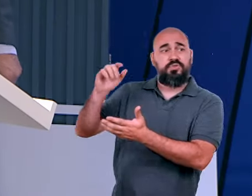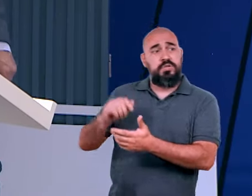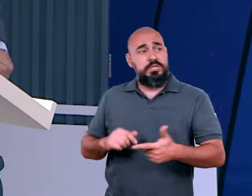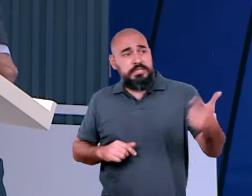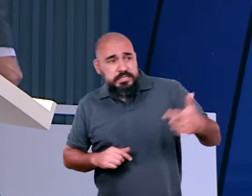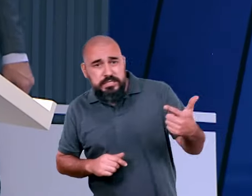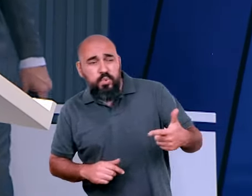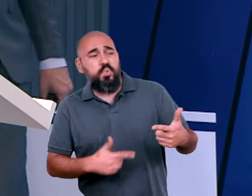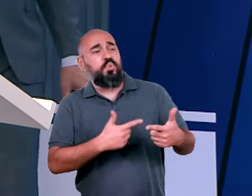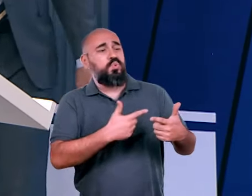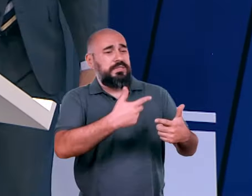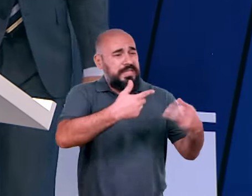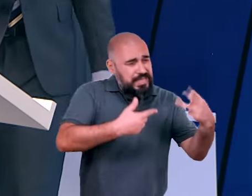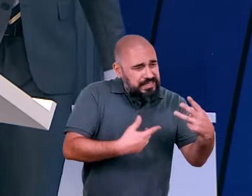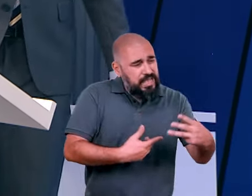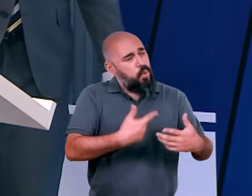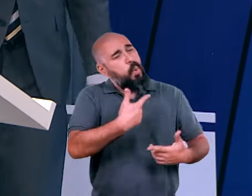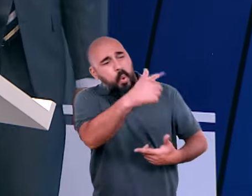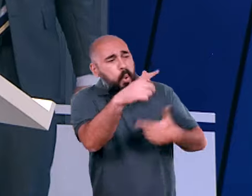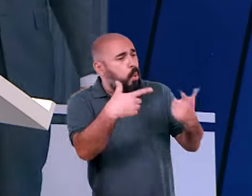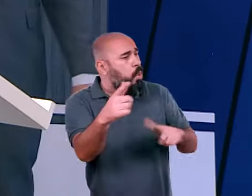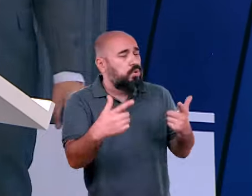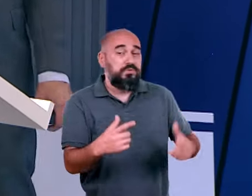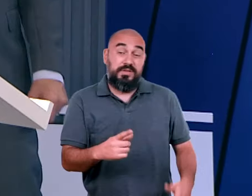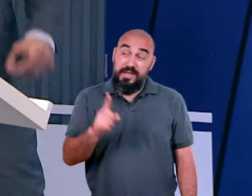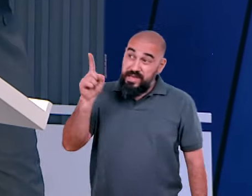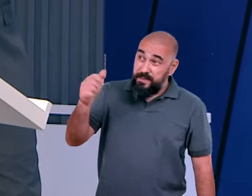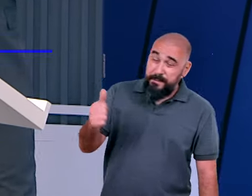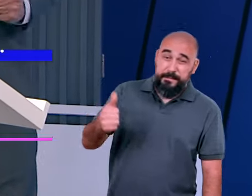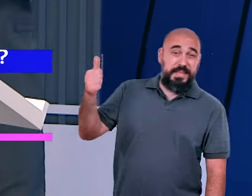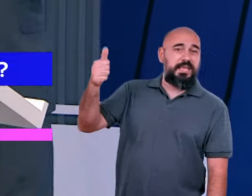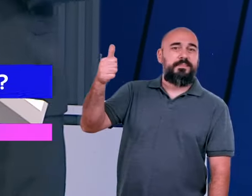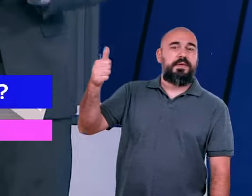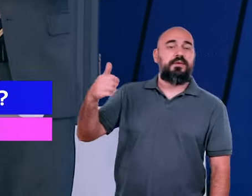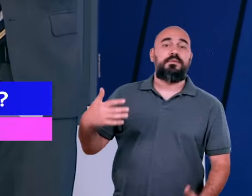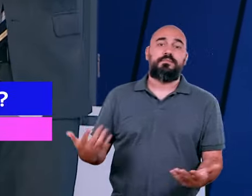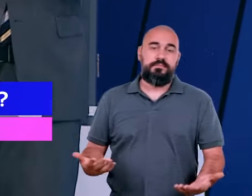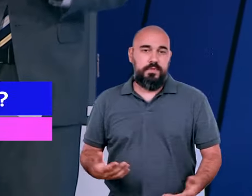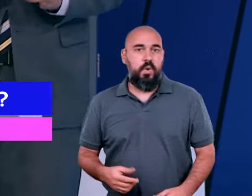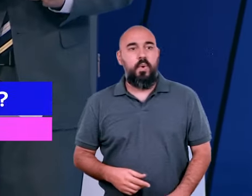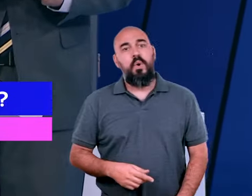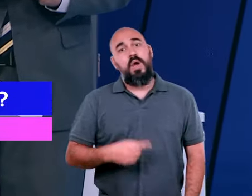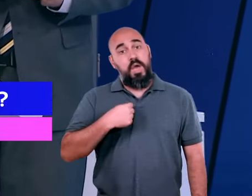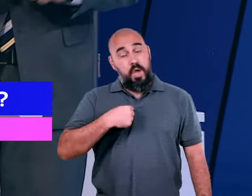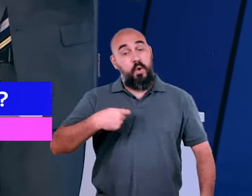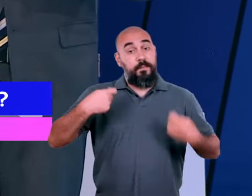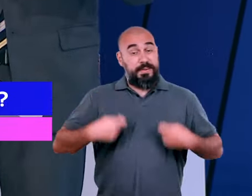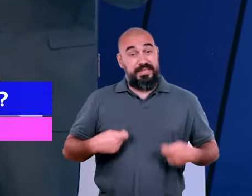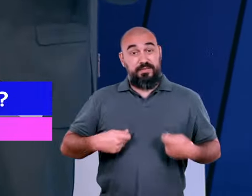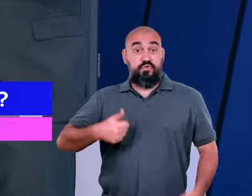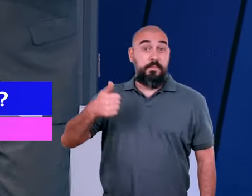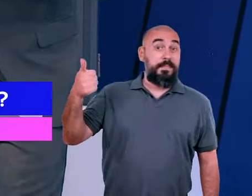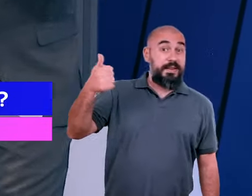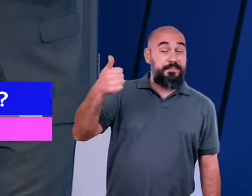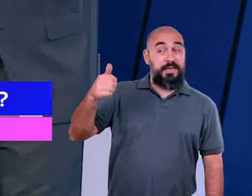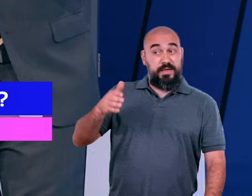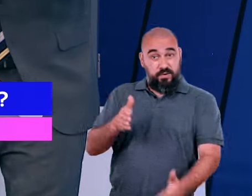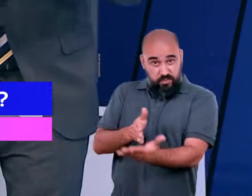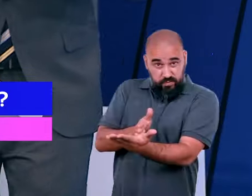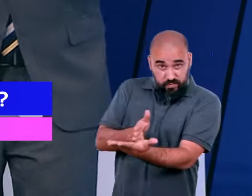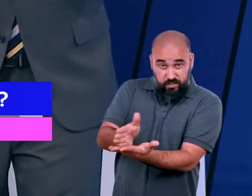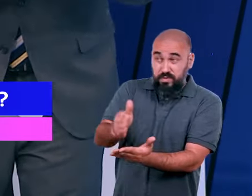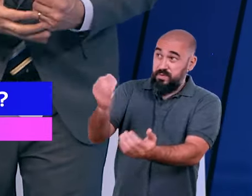acrescentadas. Em primeiro lugar, na vida de uma pessoa, deve estar o reino de Deus. Você quer